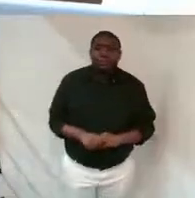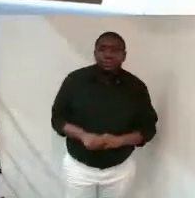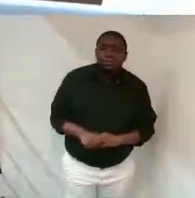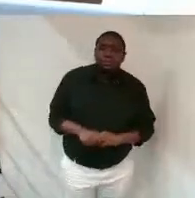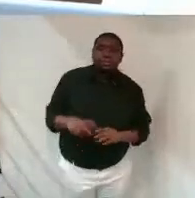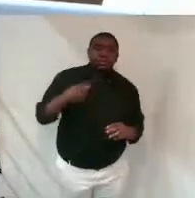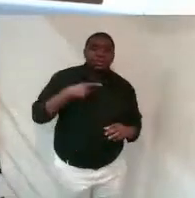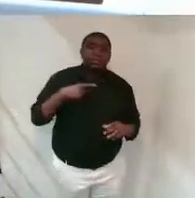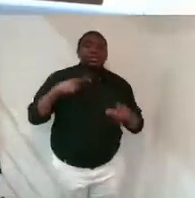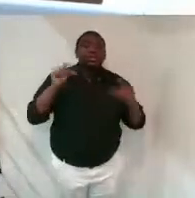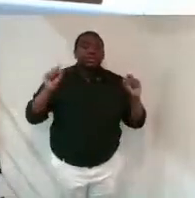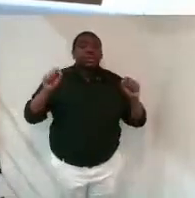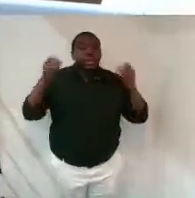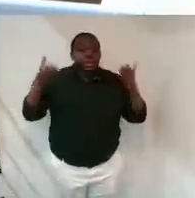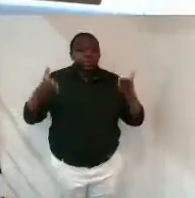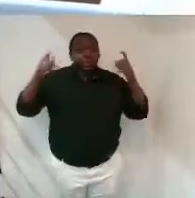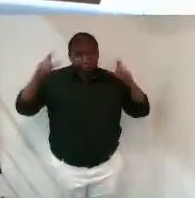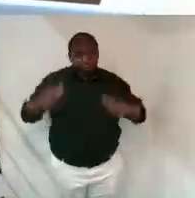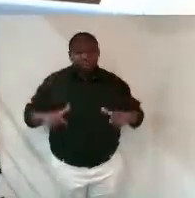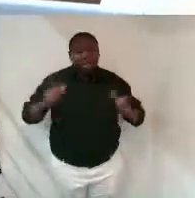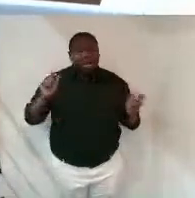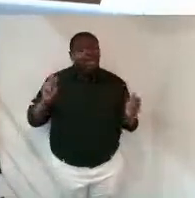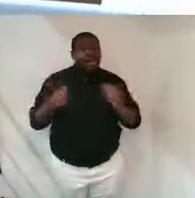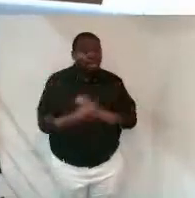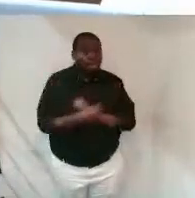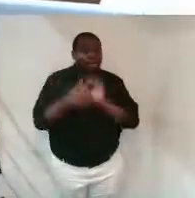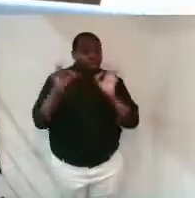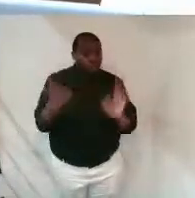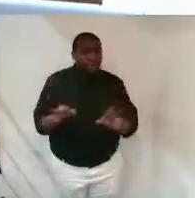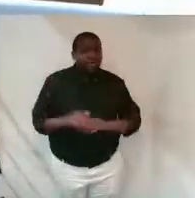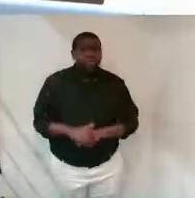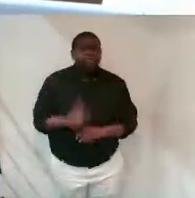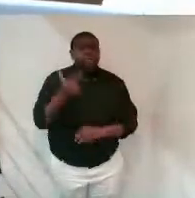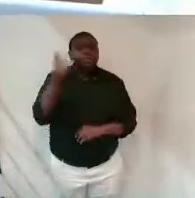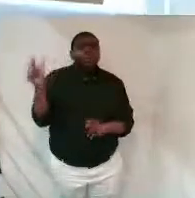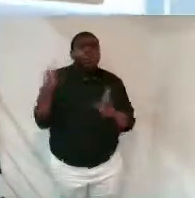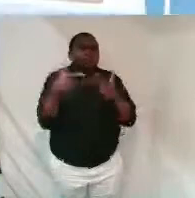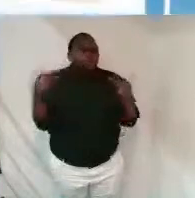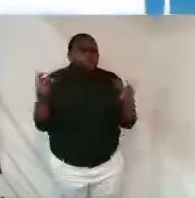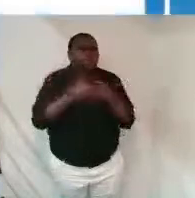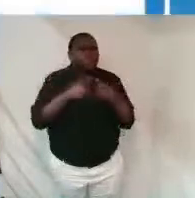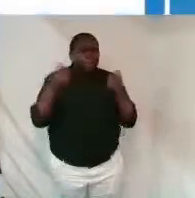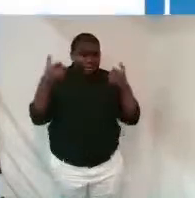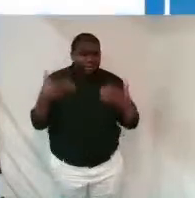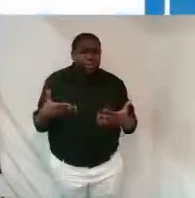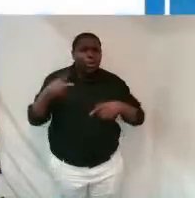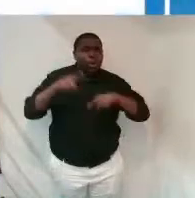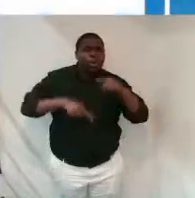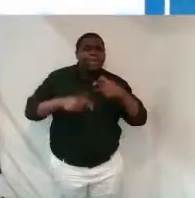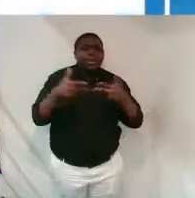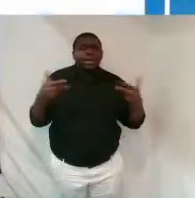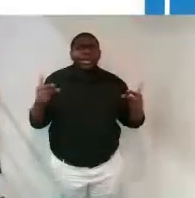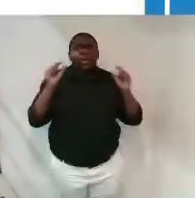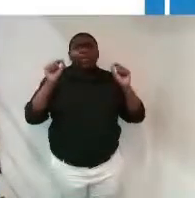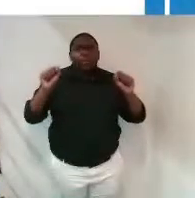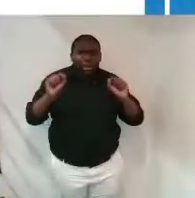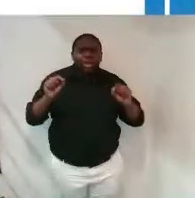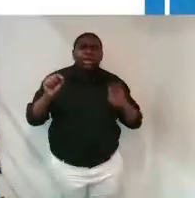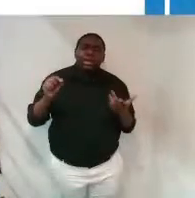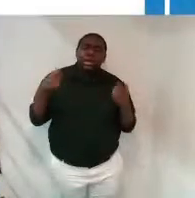dos locais adequados e tudo. Uma outra questão que a gente também tem colocou no material é ter uma lógica. Né?